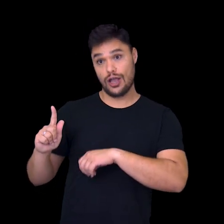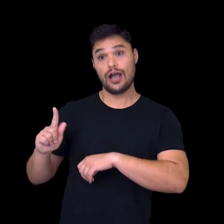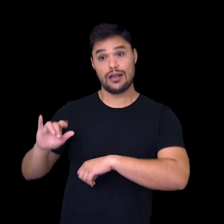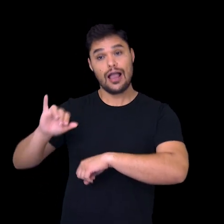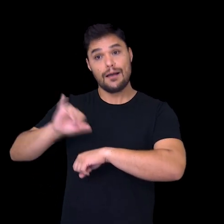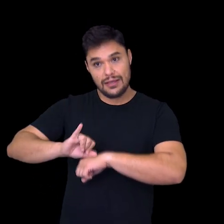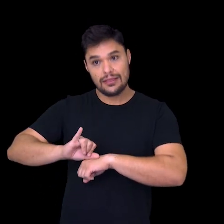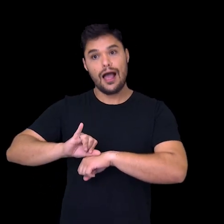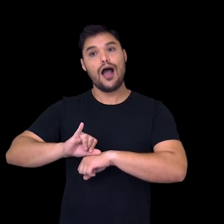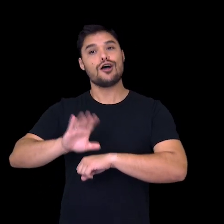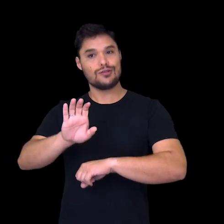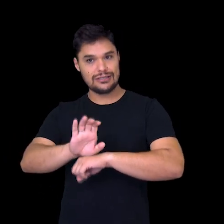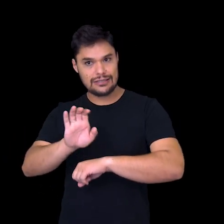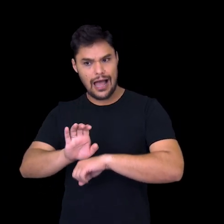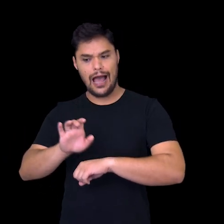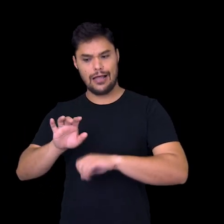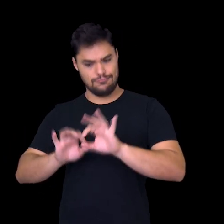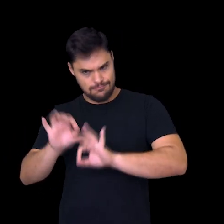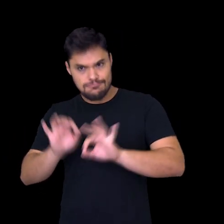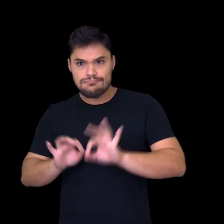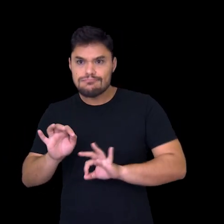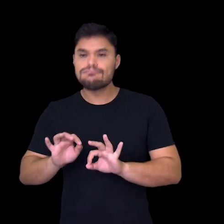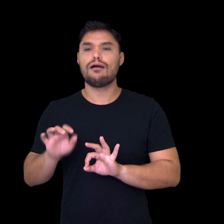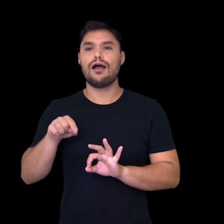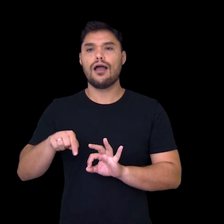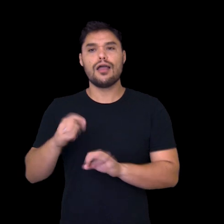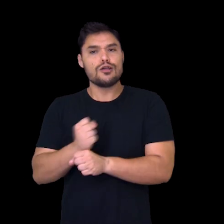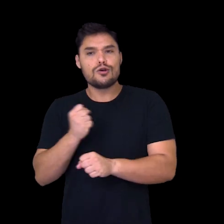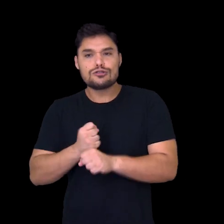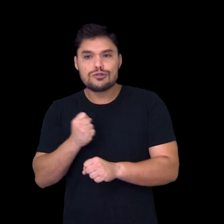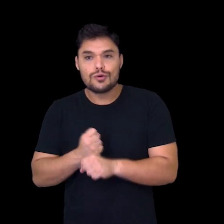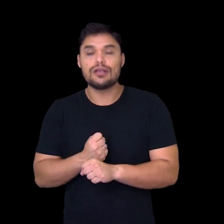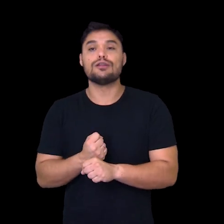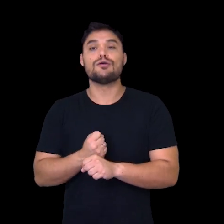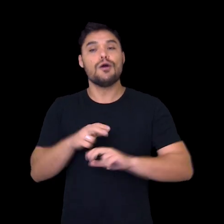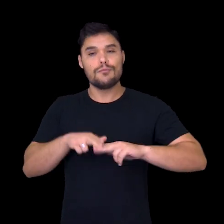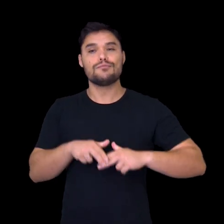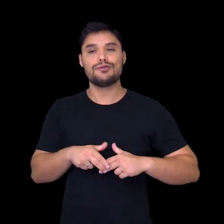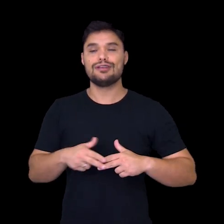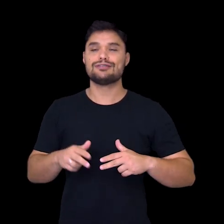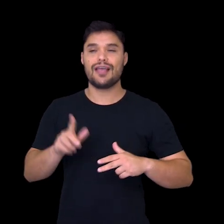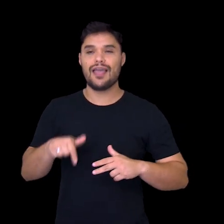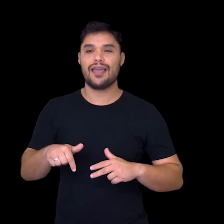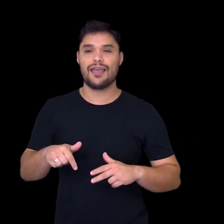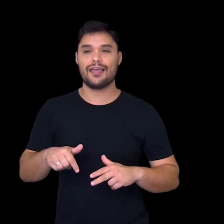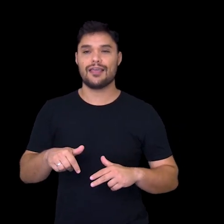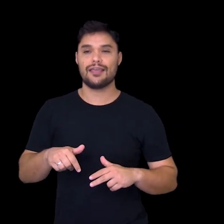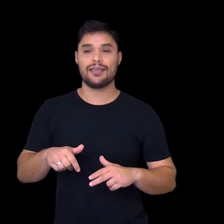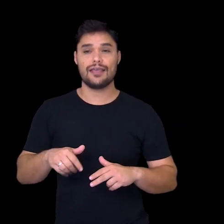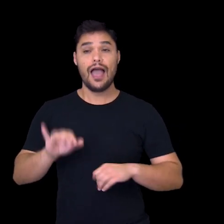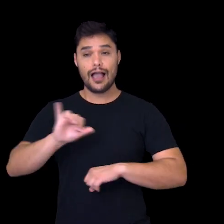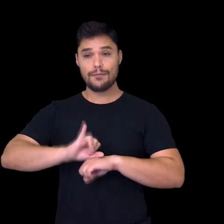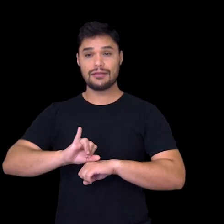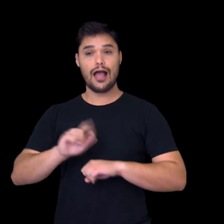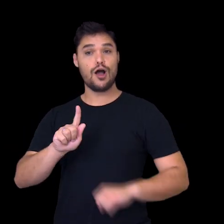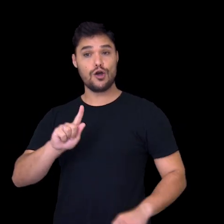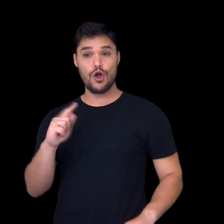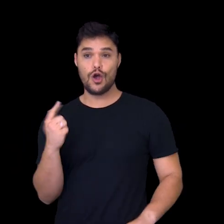uma capital de estado. Cristiane Portela, Departamento de História, UNB. Se torna